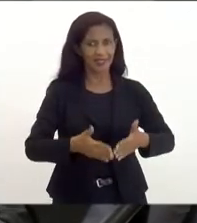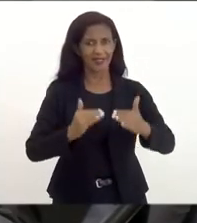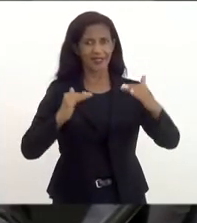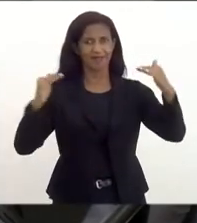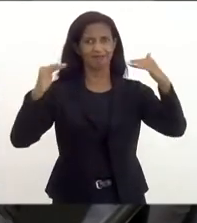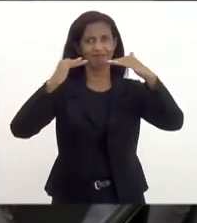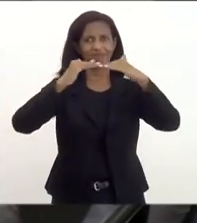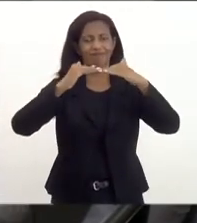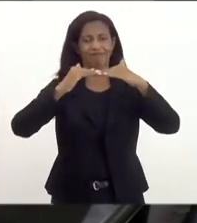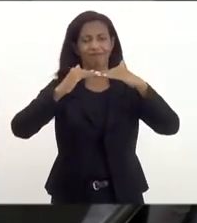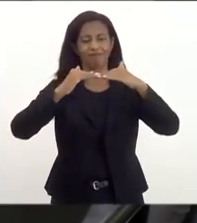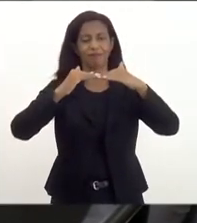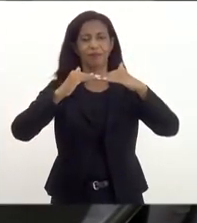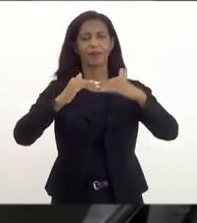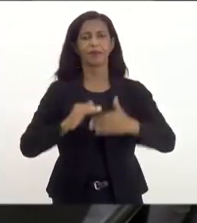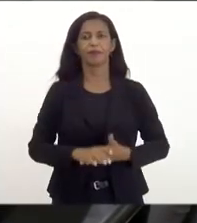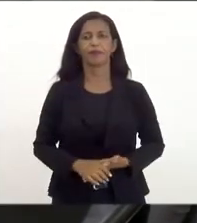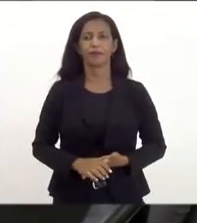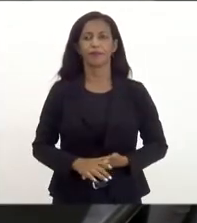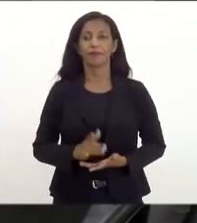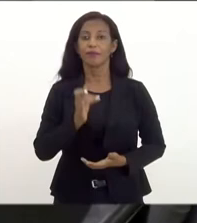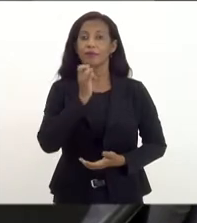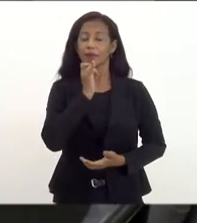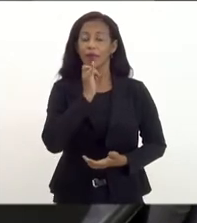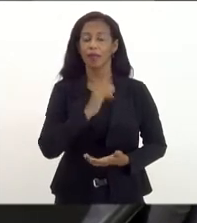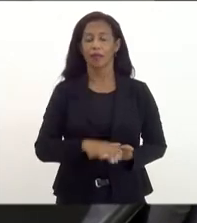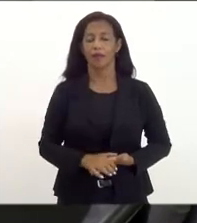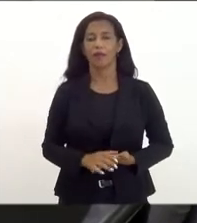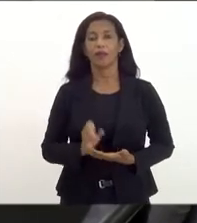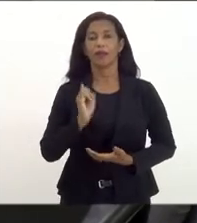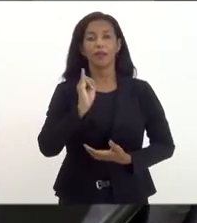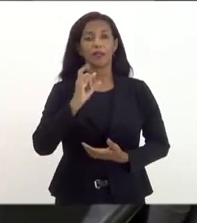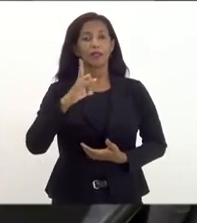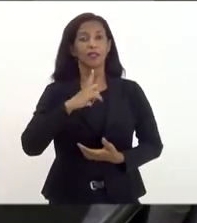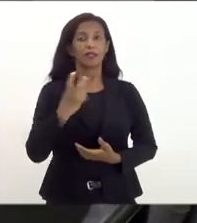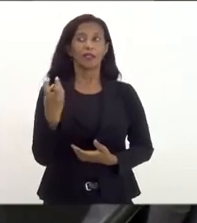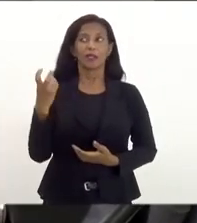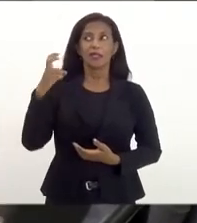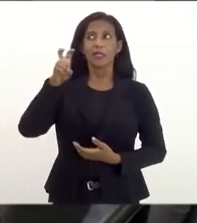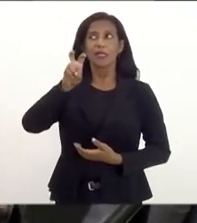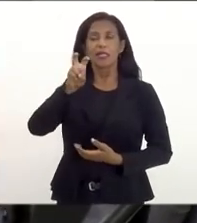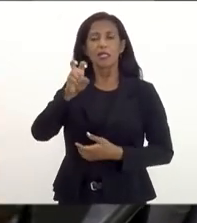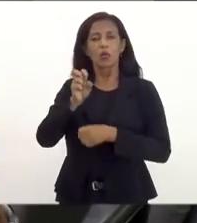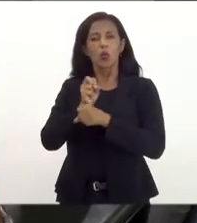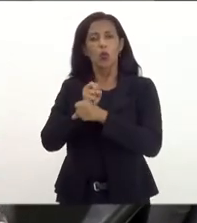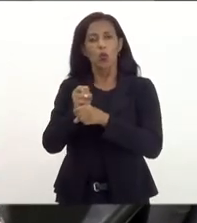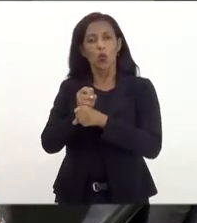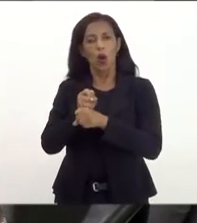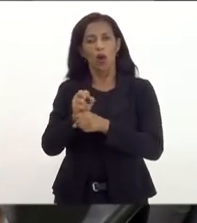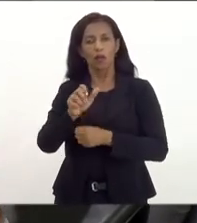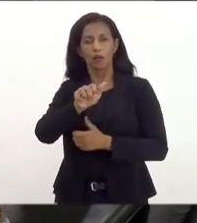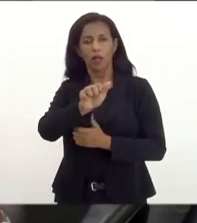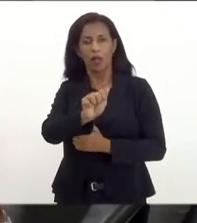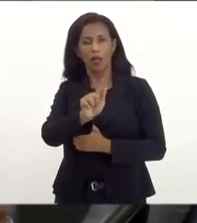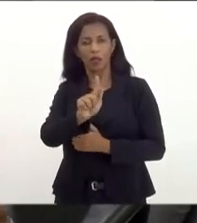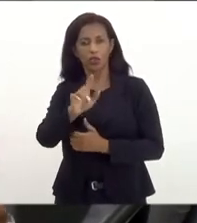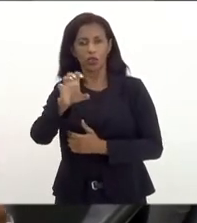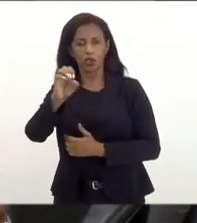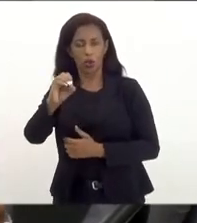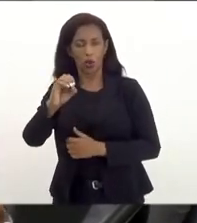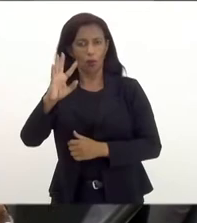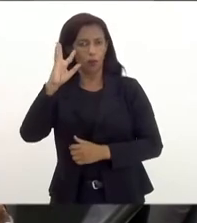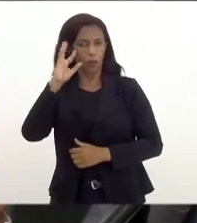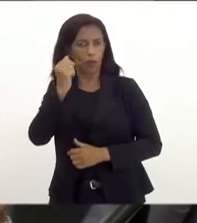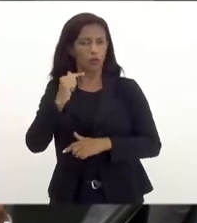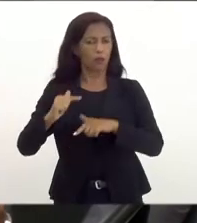naquela fase então exemplo a gente leva cinco anos para sair da Gi Oh para resolver